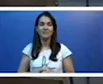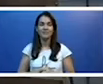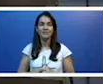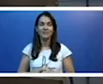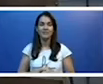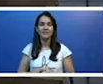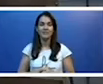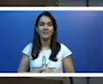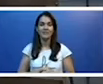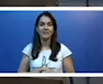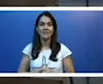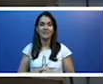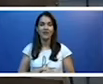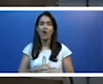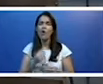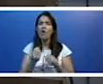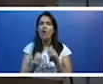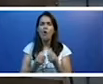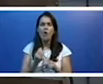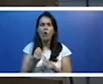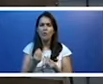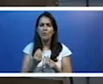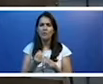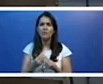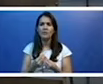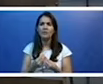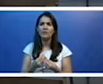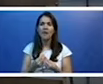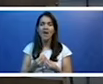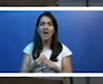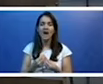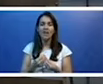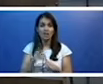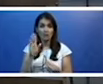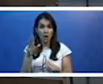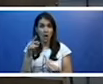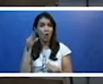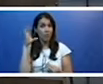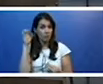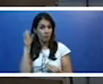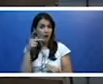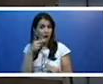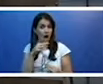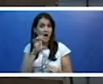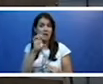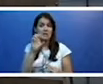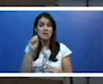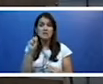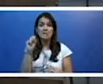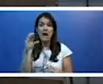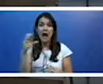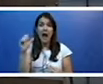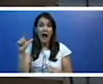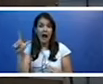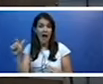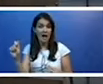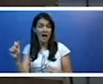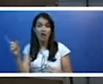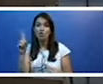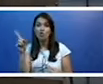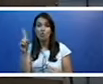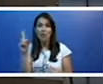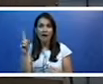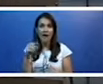Porém, com certeza, vocês já ouviram falar. Não é aquele produto que você passa no cabelo,